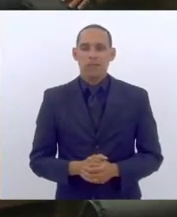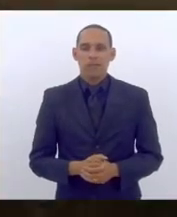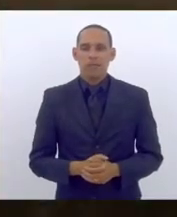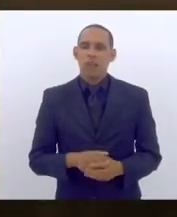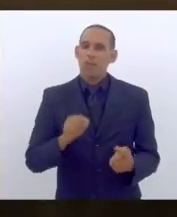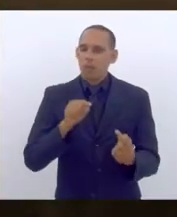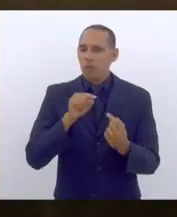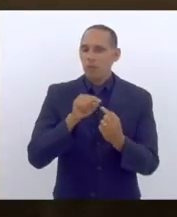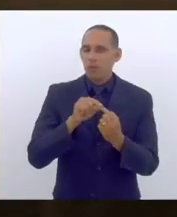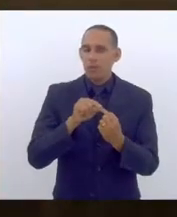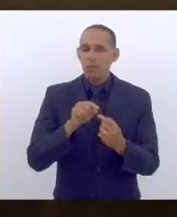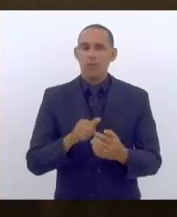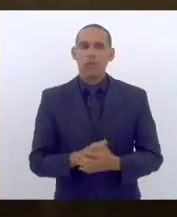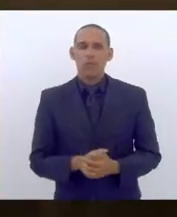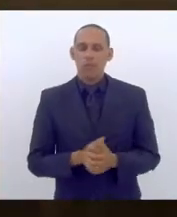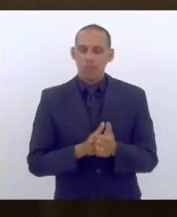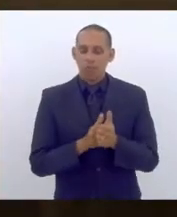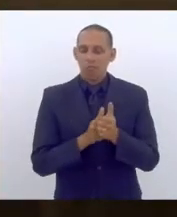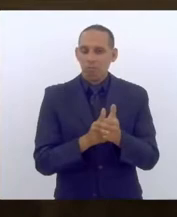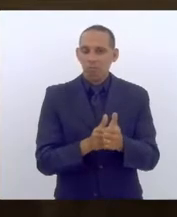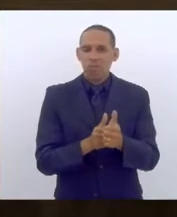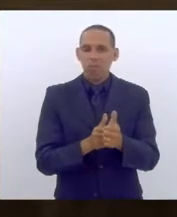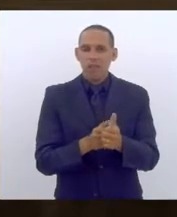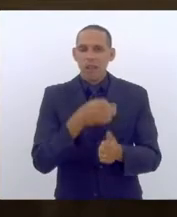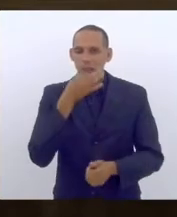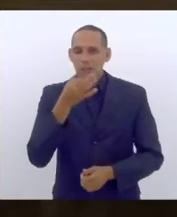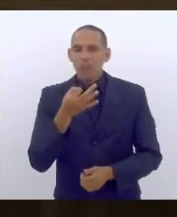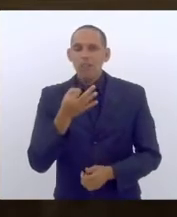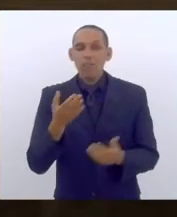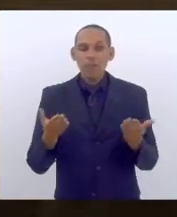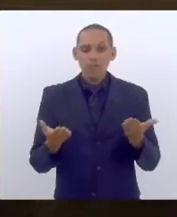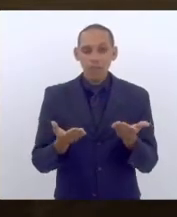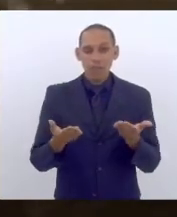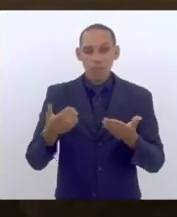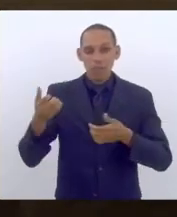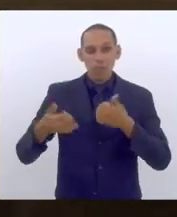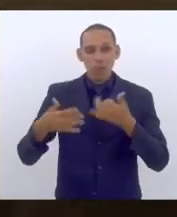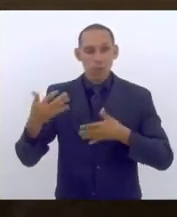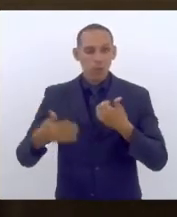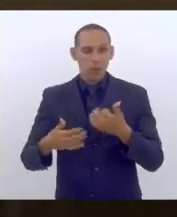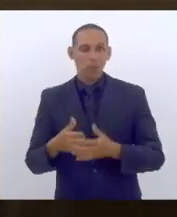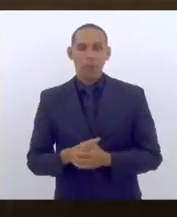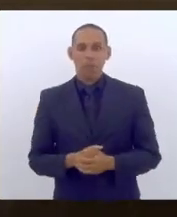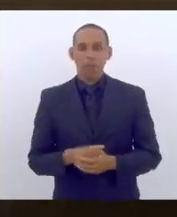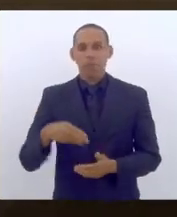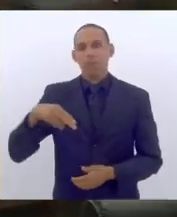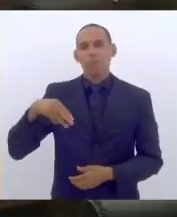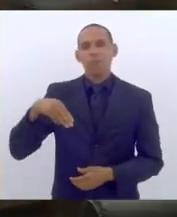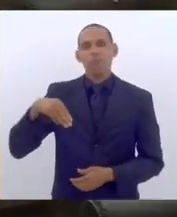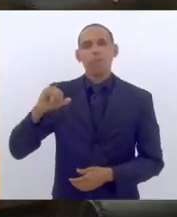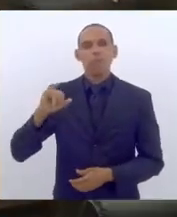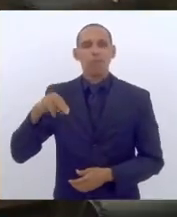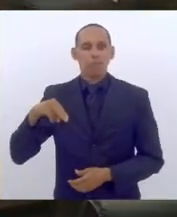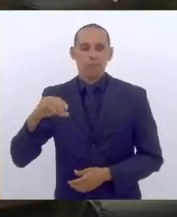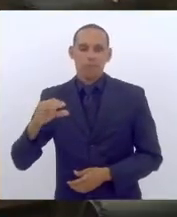favorável sigo parecer que foi agora pronunciado pelo deputado Carlos Mickey